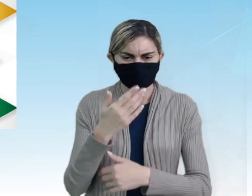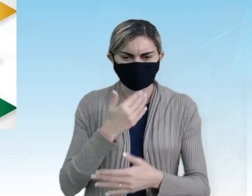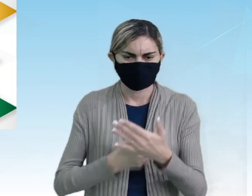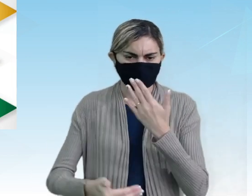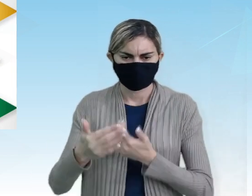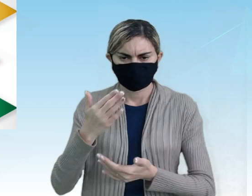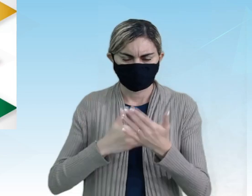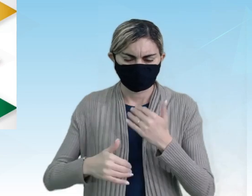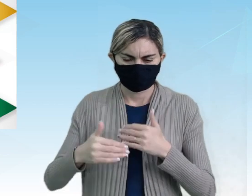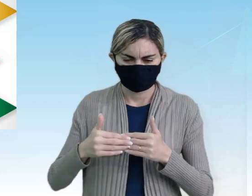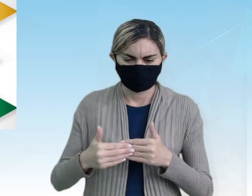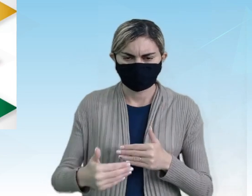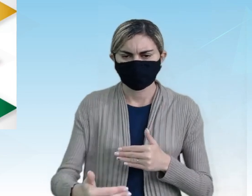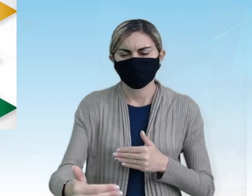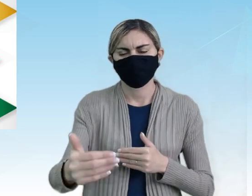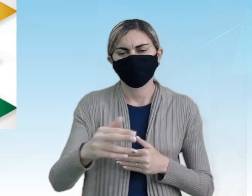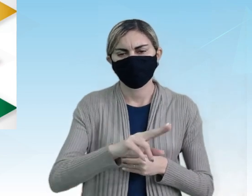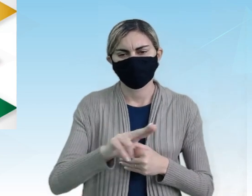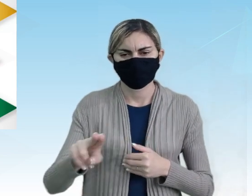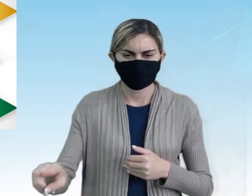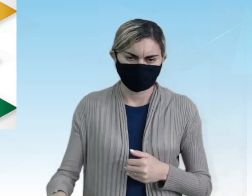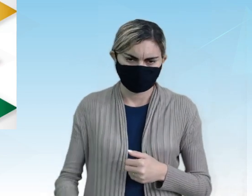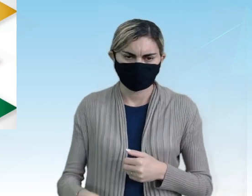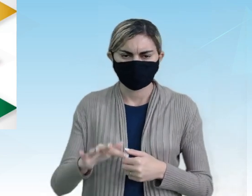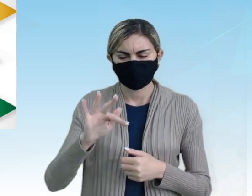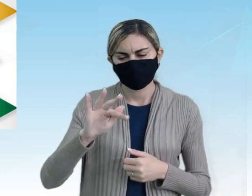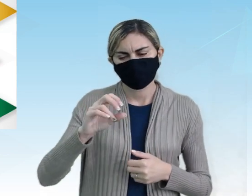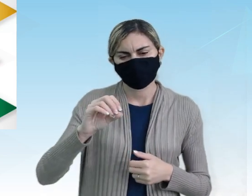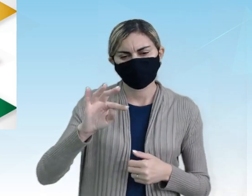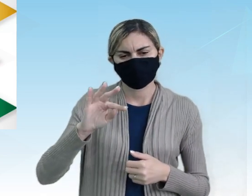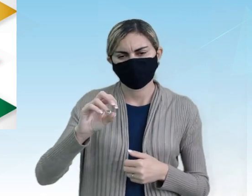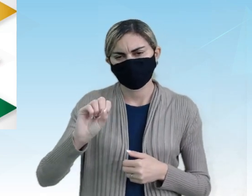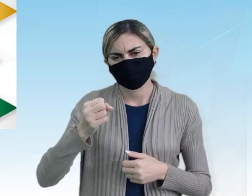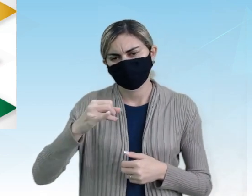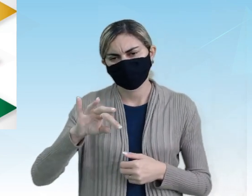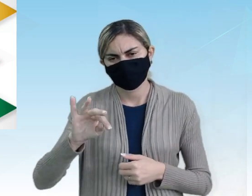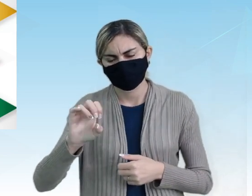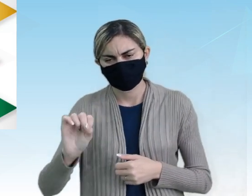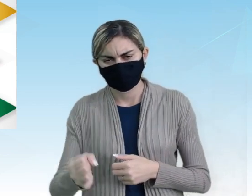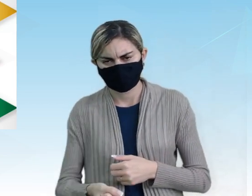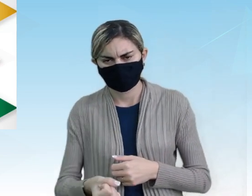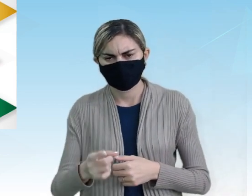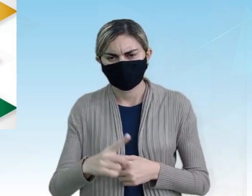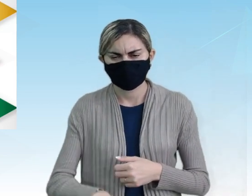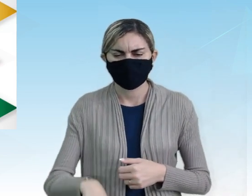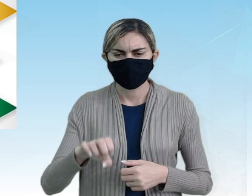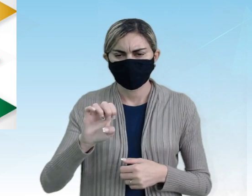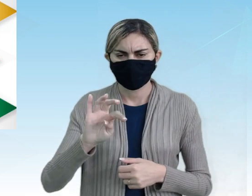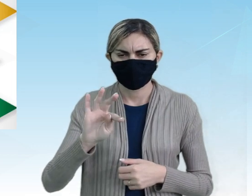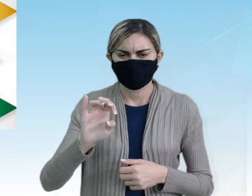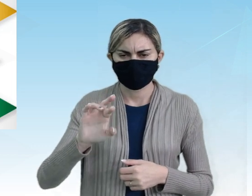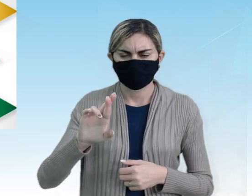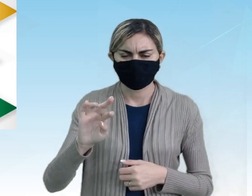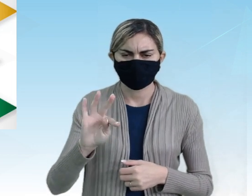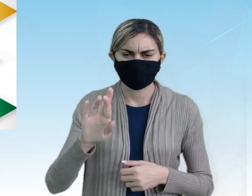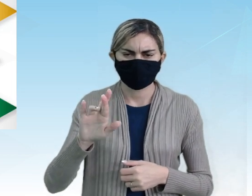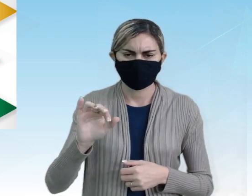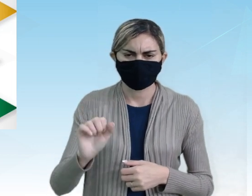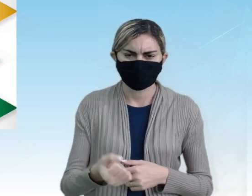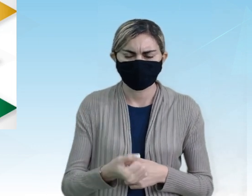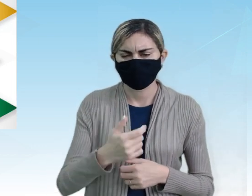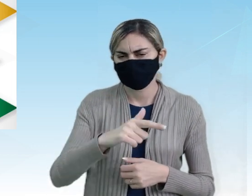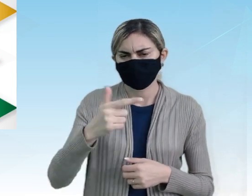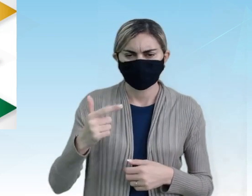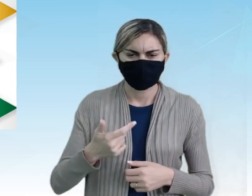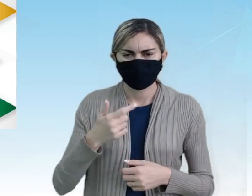alimento através do que a gente chama de fotossíntese. Já os seres que são heterotróficos, eles não produzem